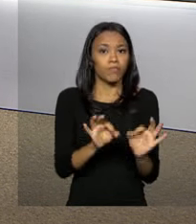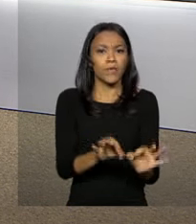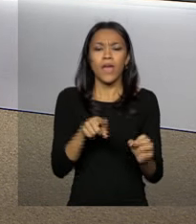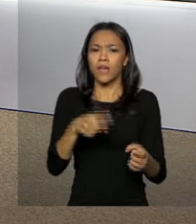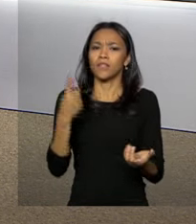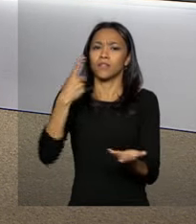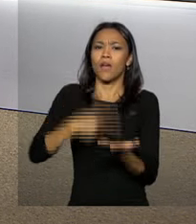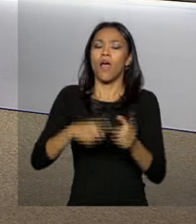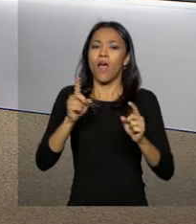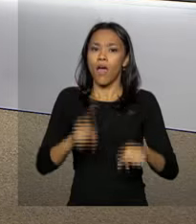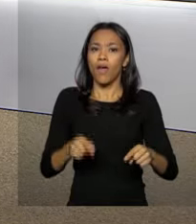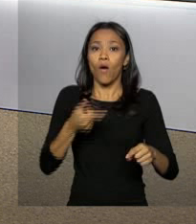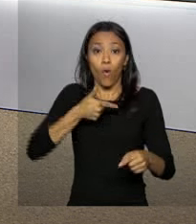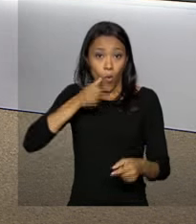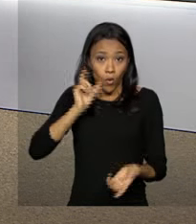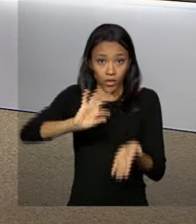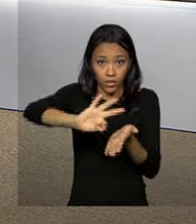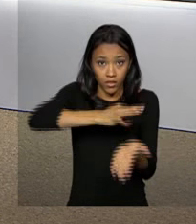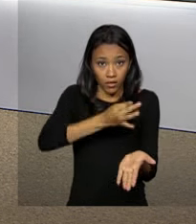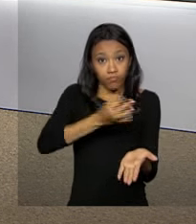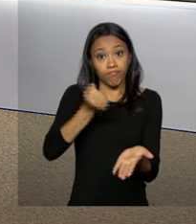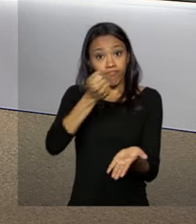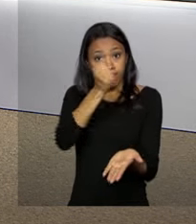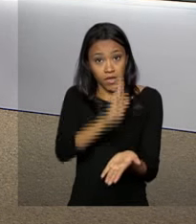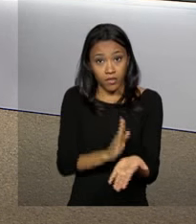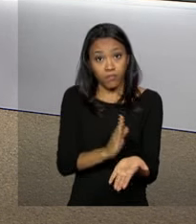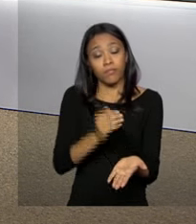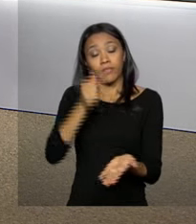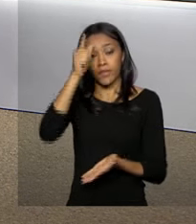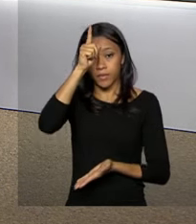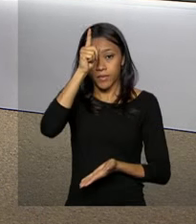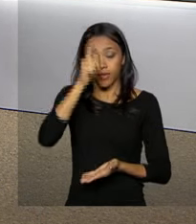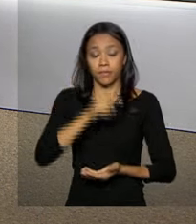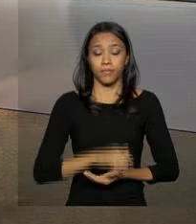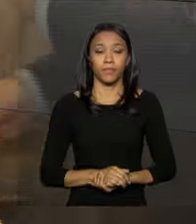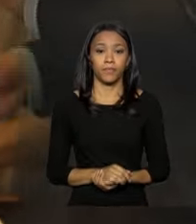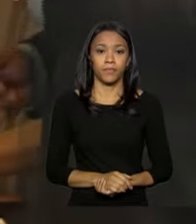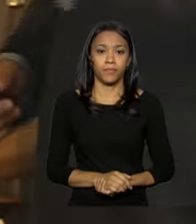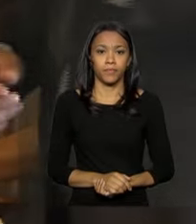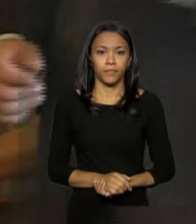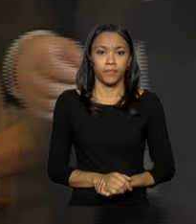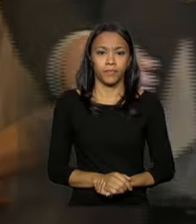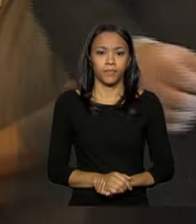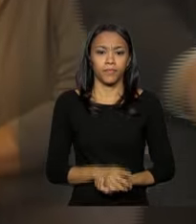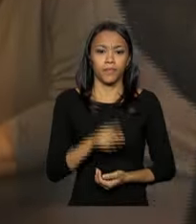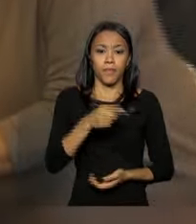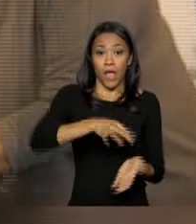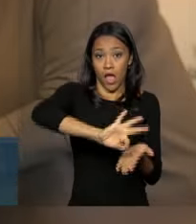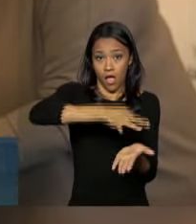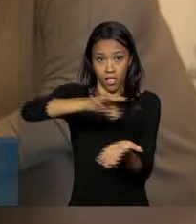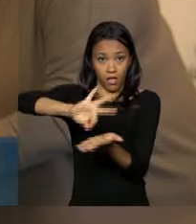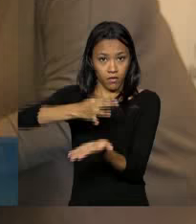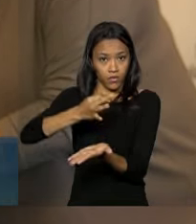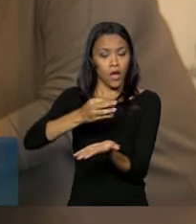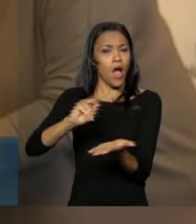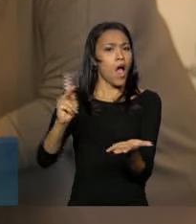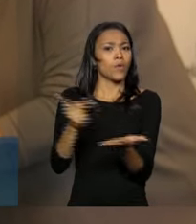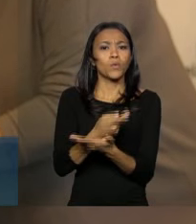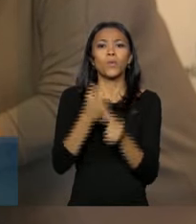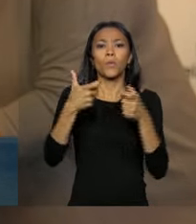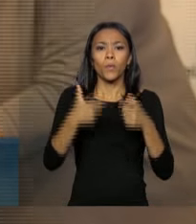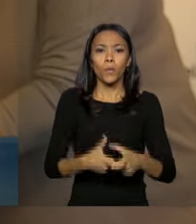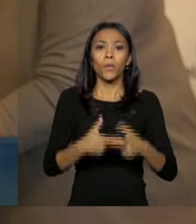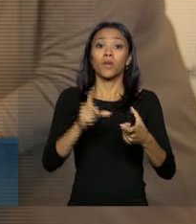de cooperação assinados ontem entre o Brasil e a Alemanha. A assinatura dos acordos aconteceu durante